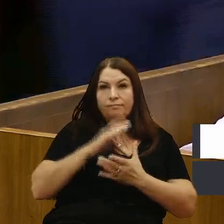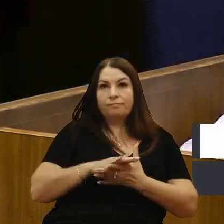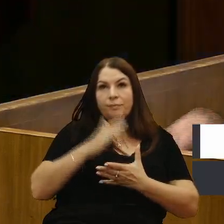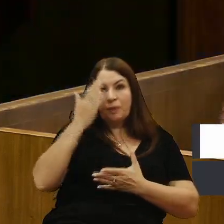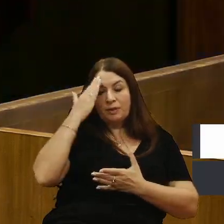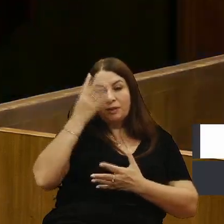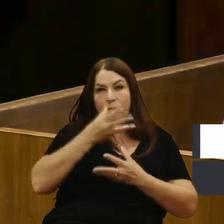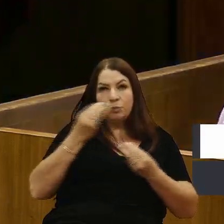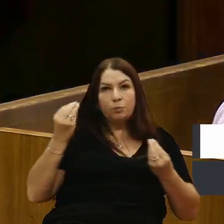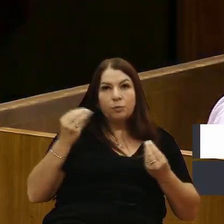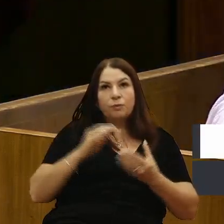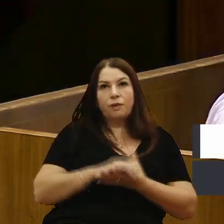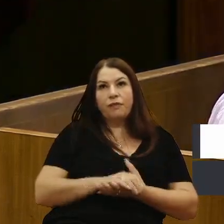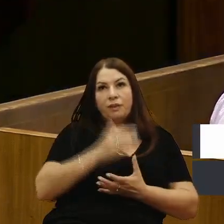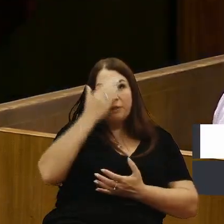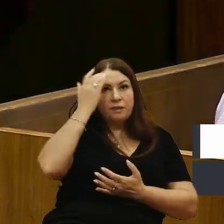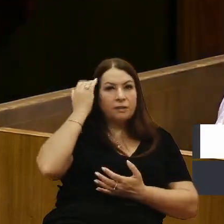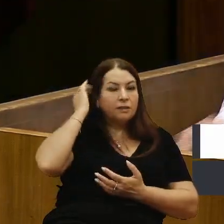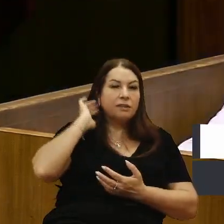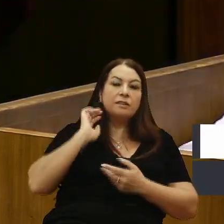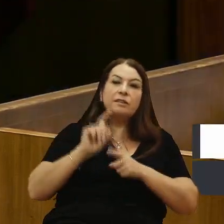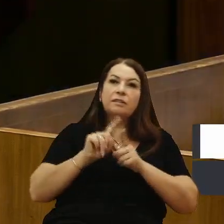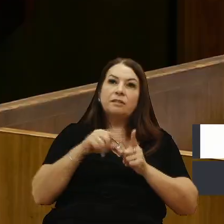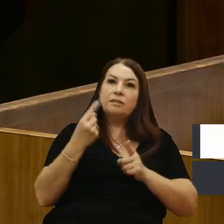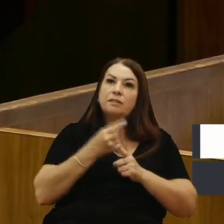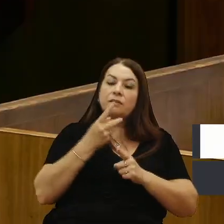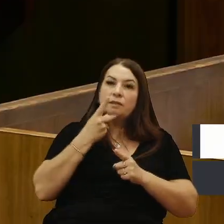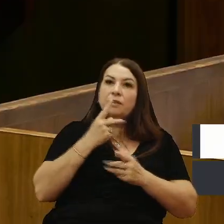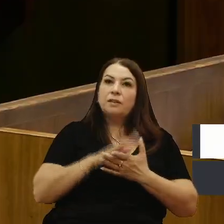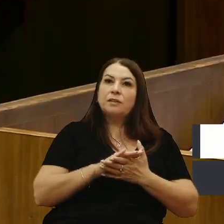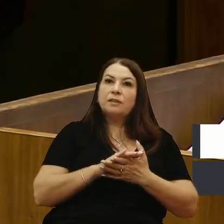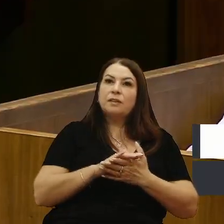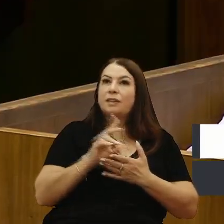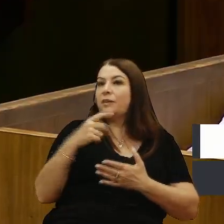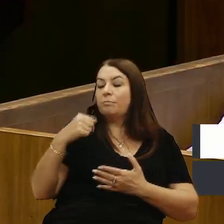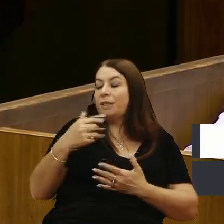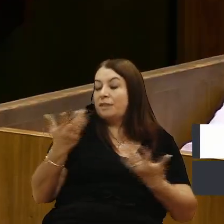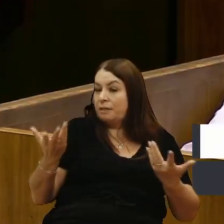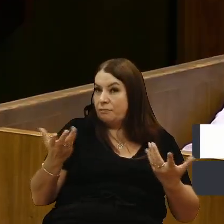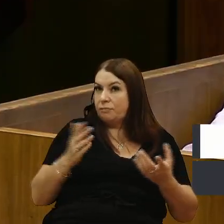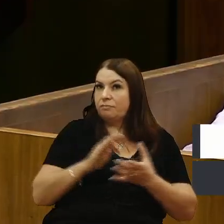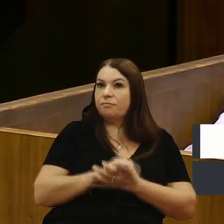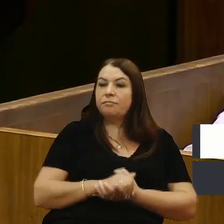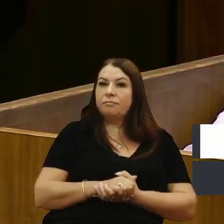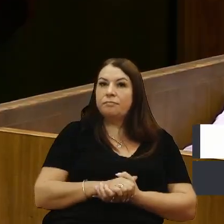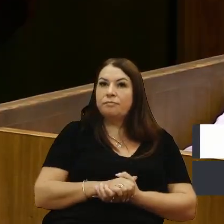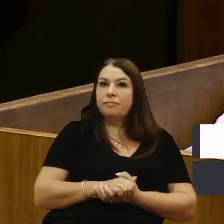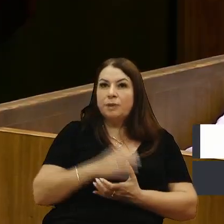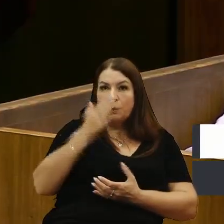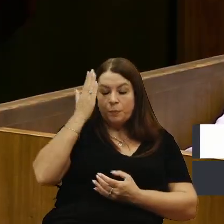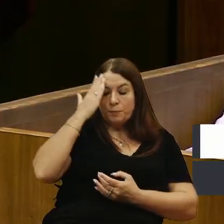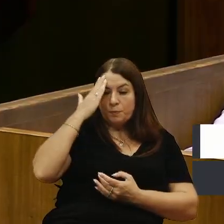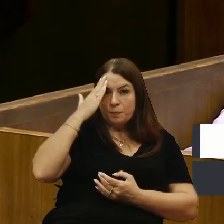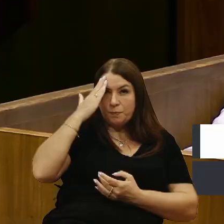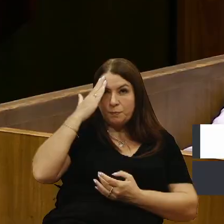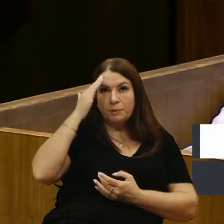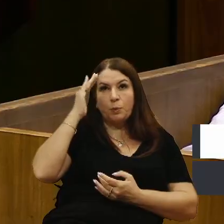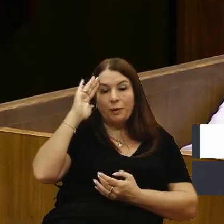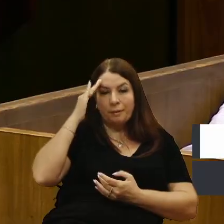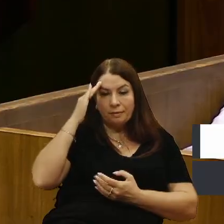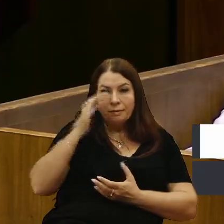sei que muitos colegas vão dizer que é desnecessário. Eu sei, eu